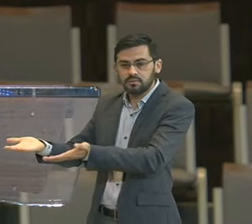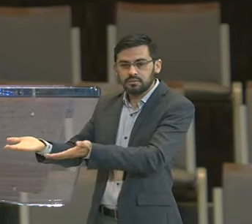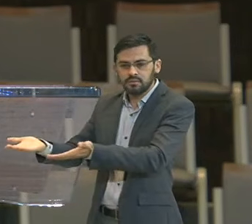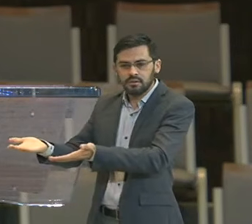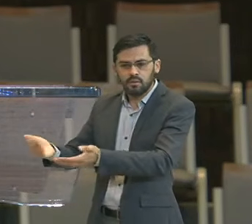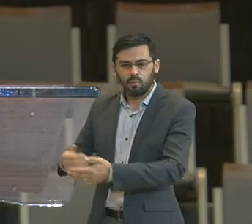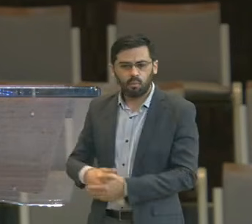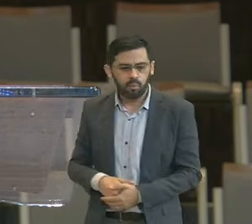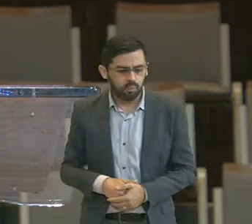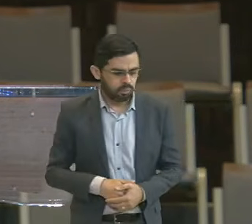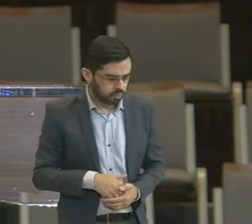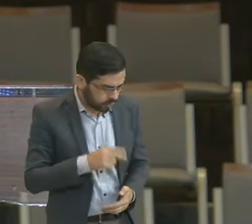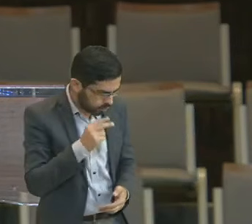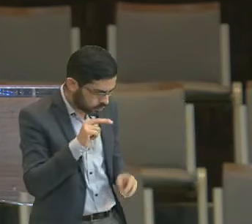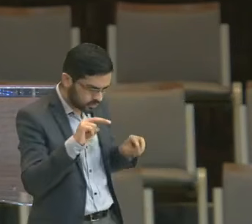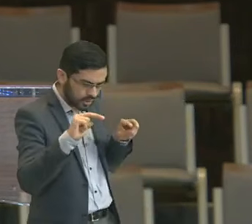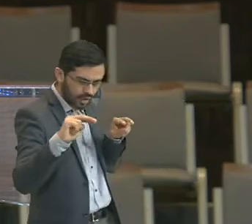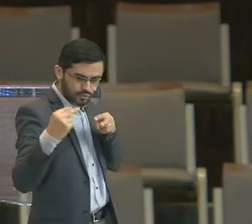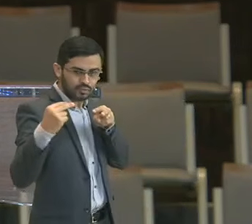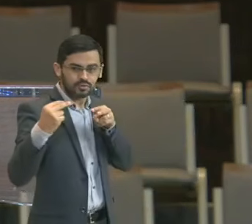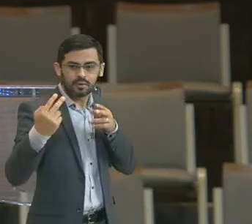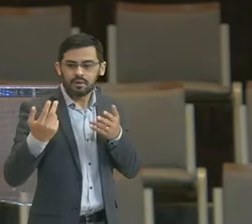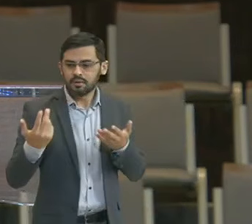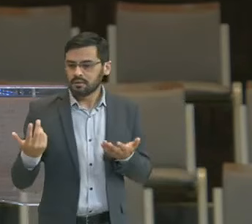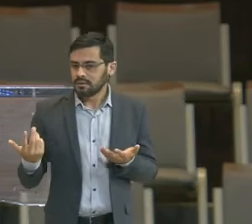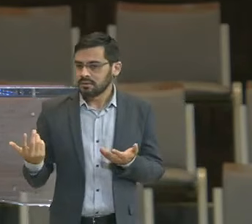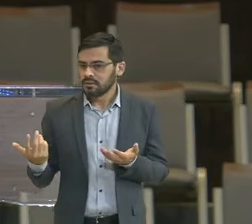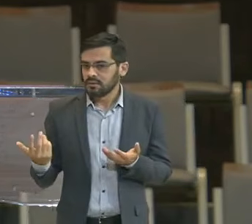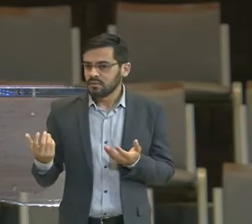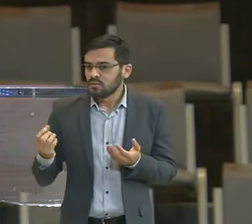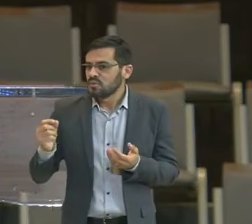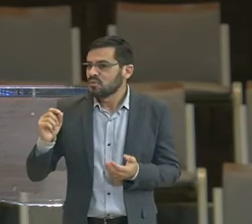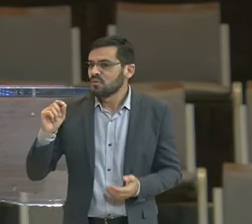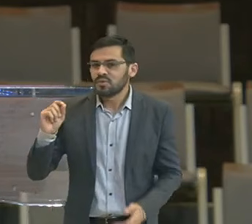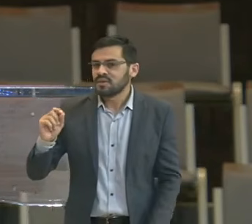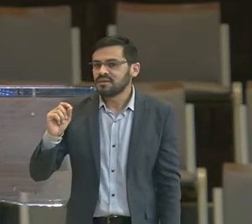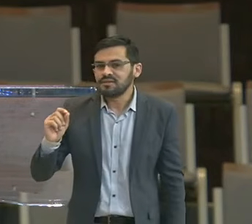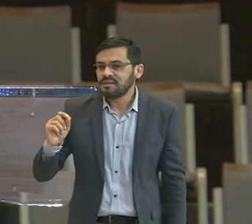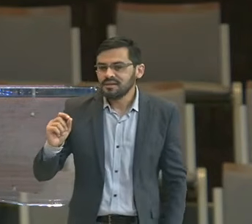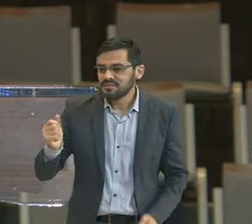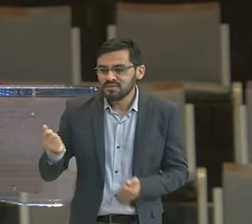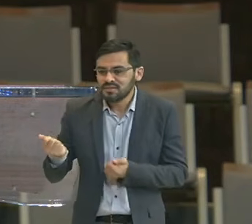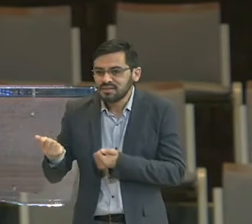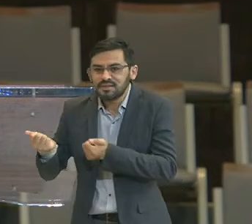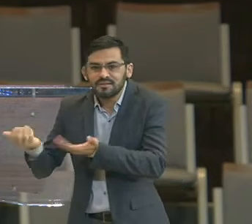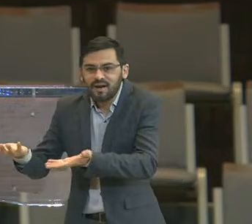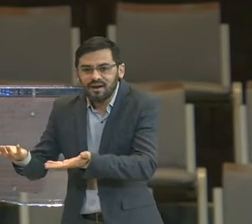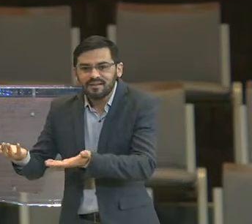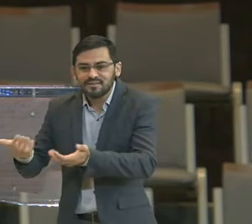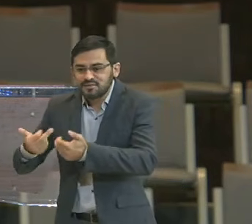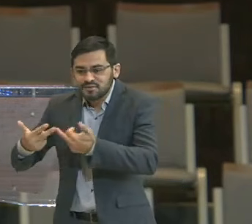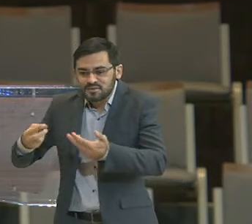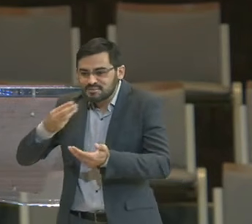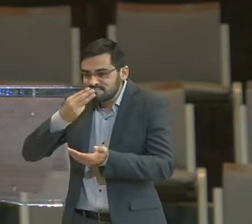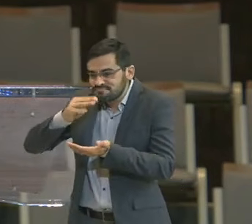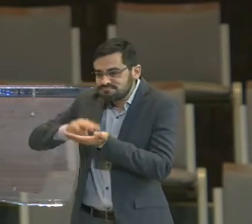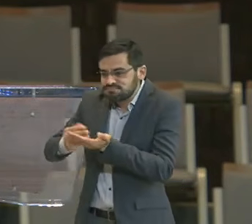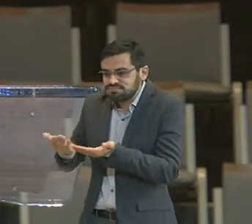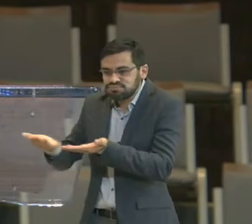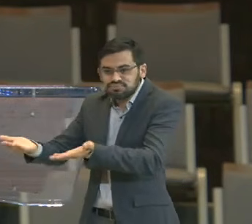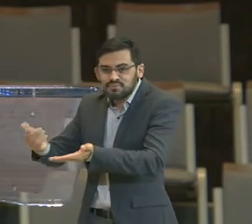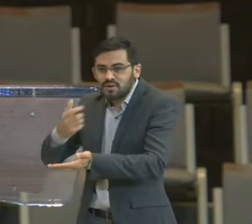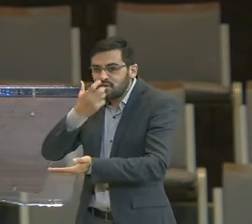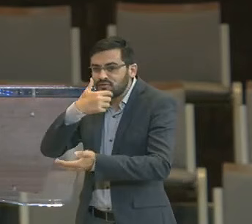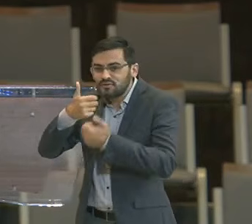E a irmã dela olhou para ela e disse assim, quem é que manda cereja pelo correio?